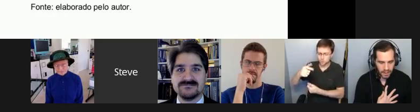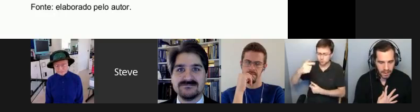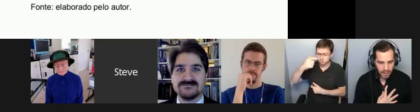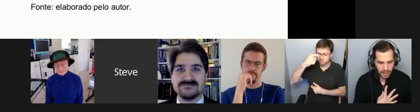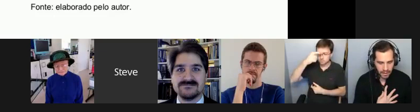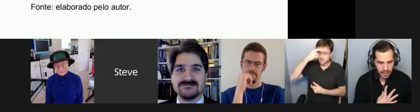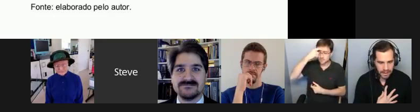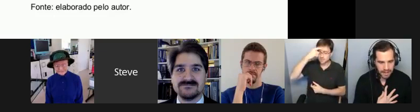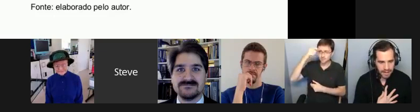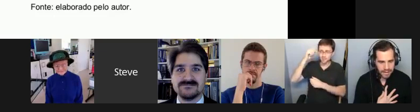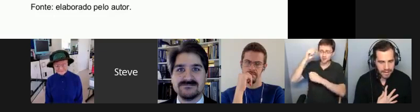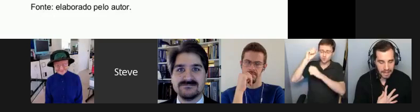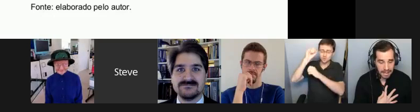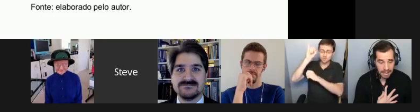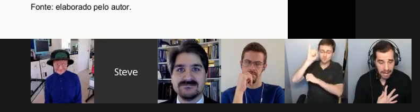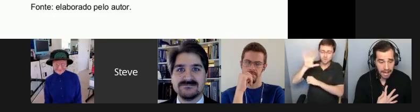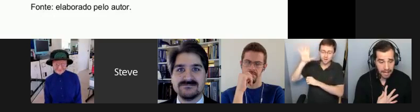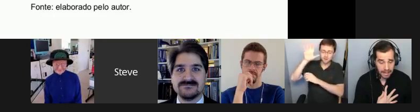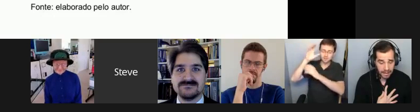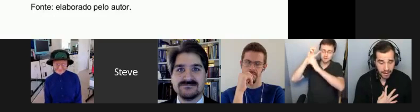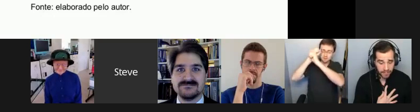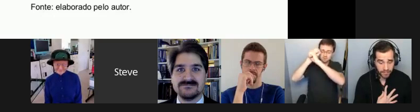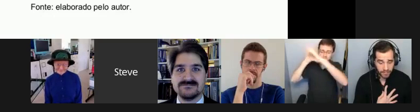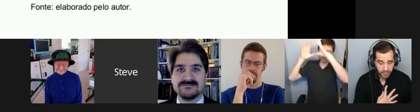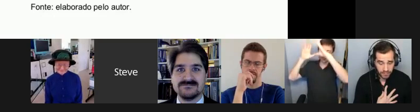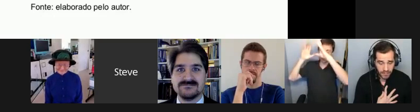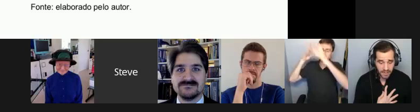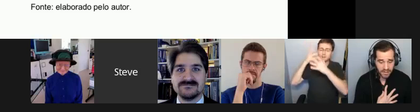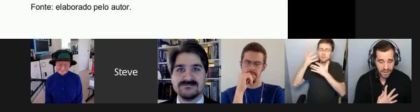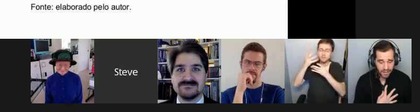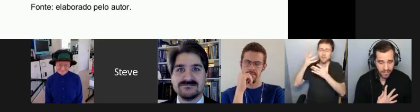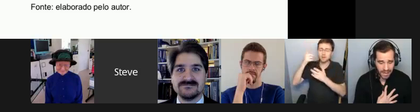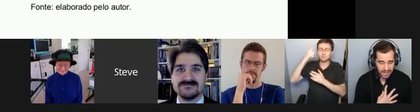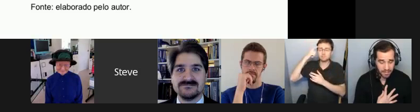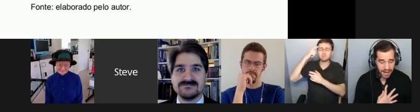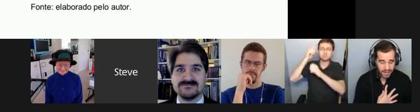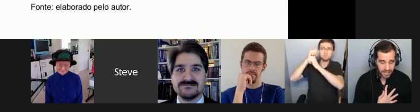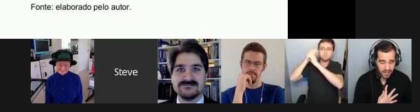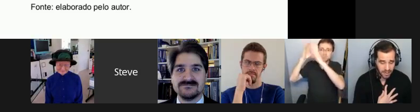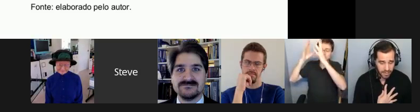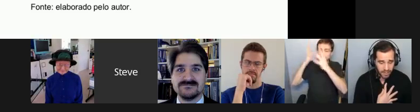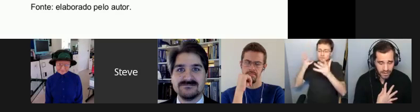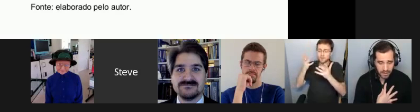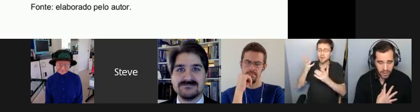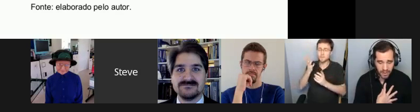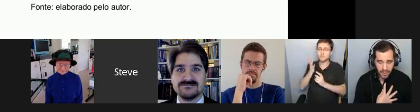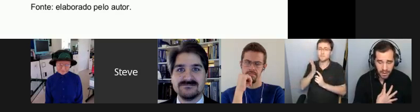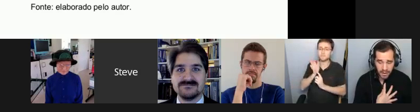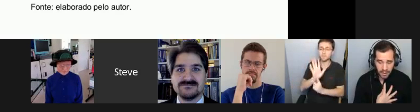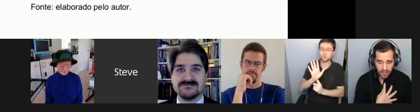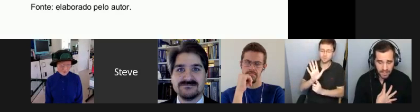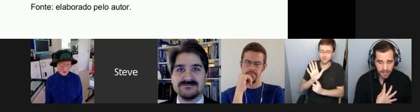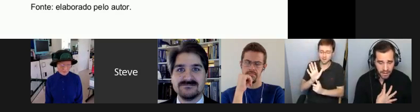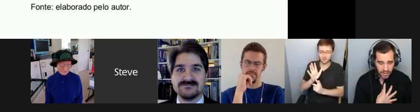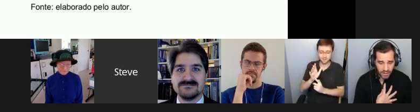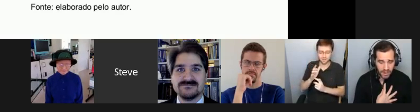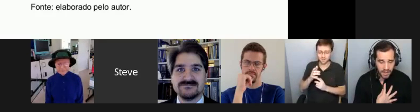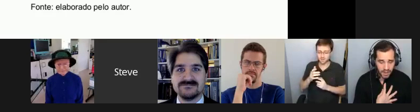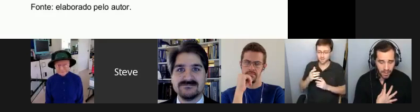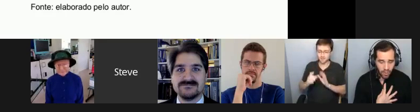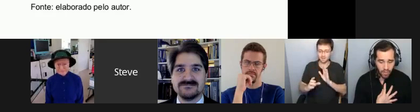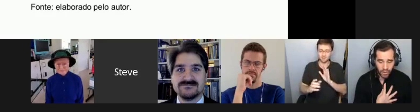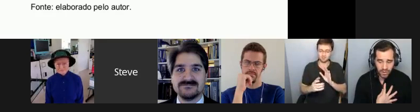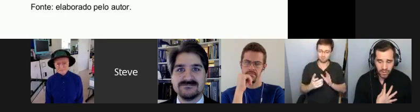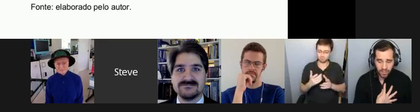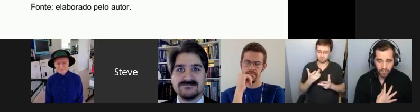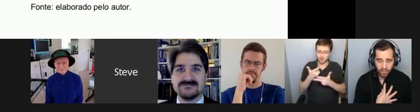Então, esse EAI são as imagens que nós produzimos na nossa mente